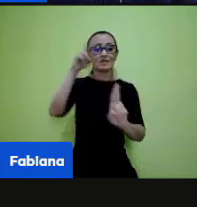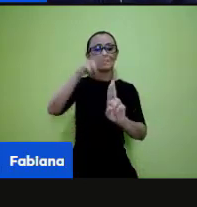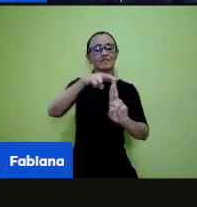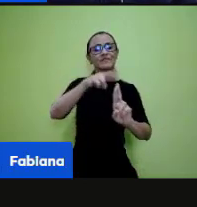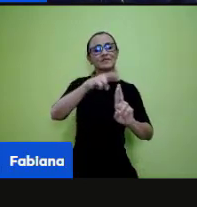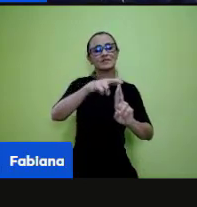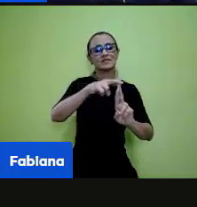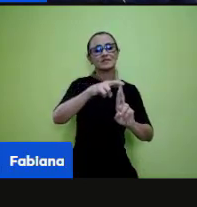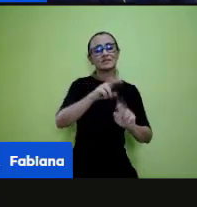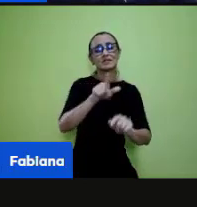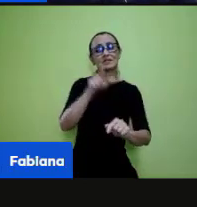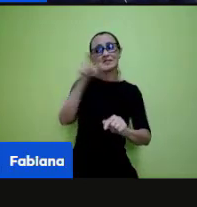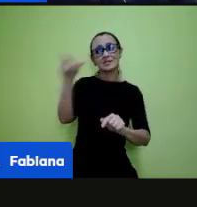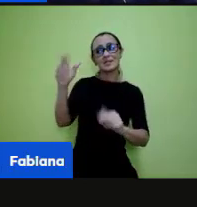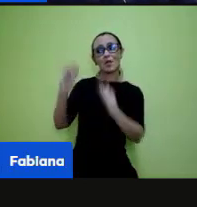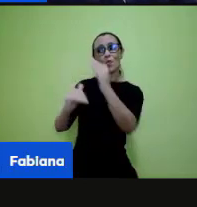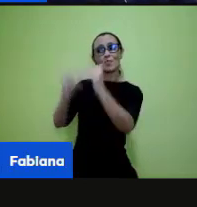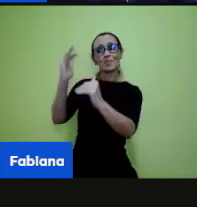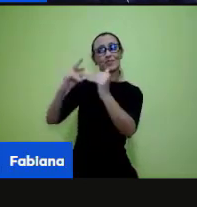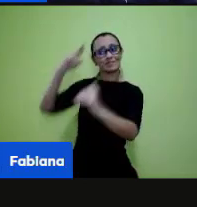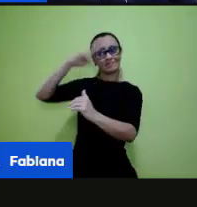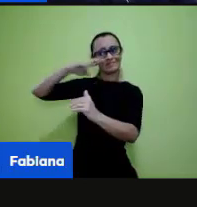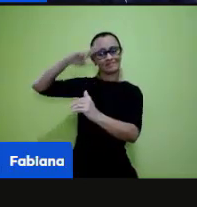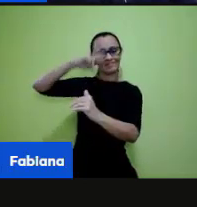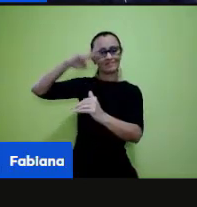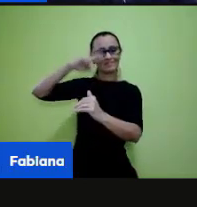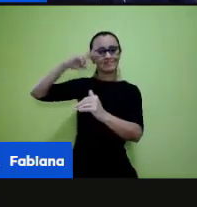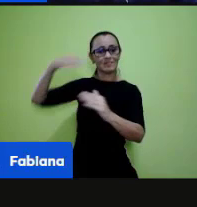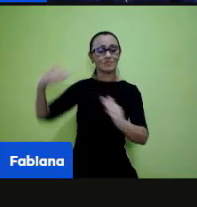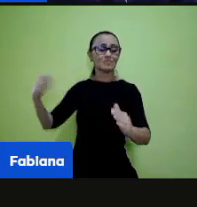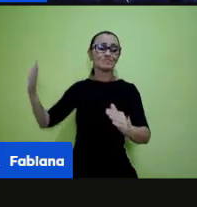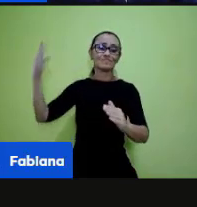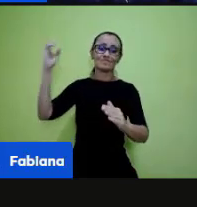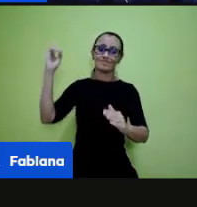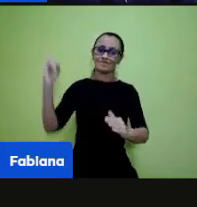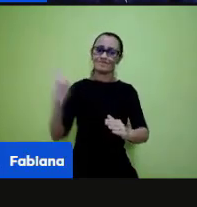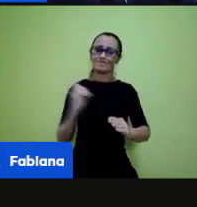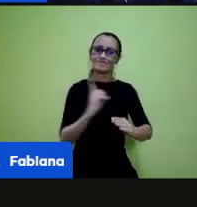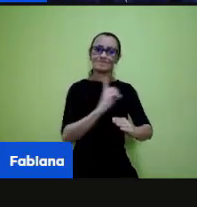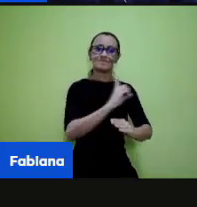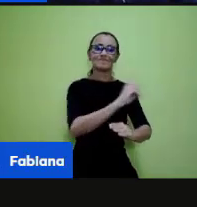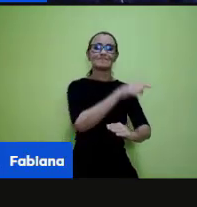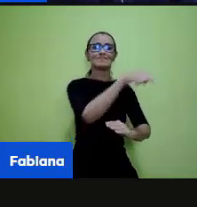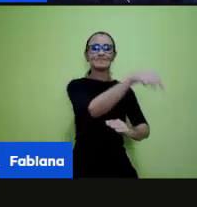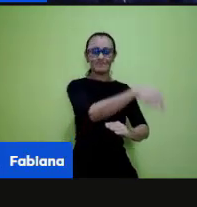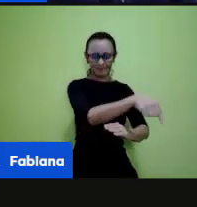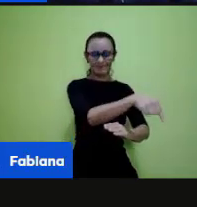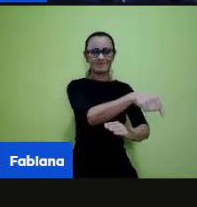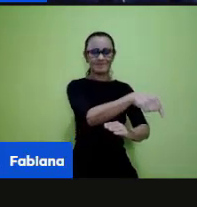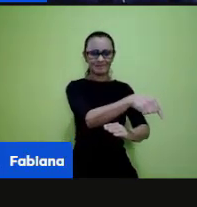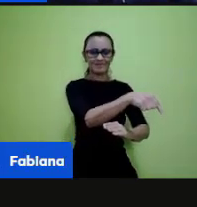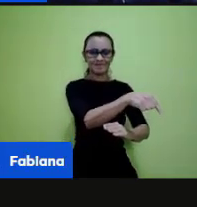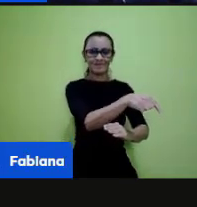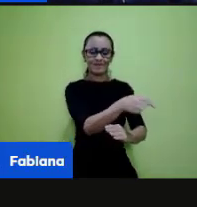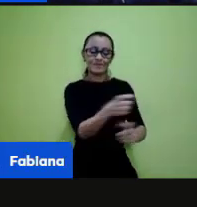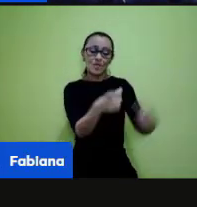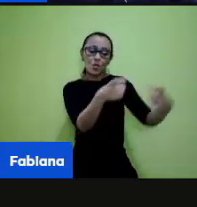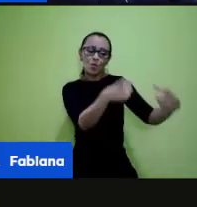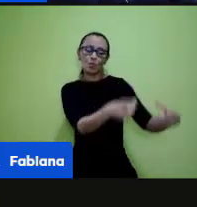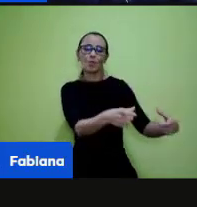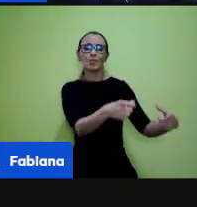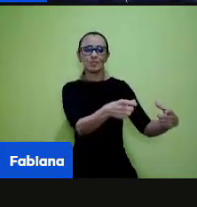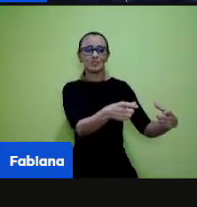agente de saúde, será os nossos supervisores, onde eles poderão ter intervindo com tratamento focal para eliminar os focos, as